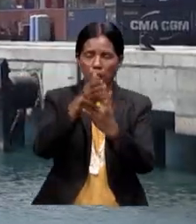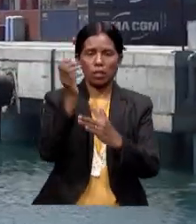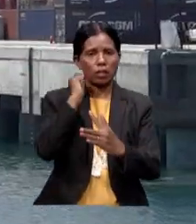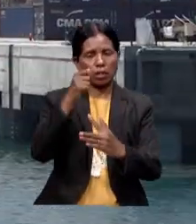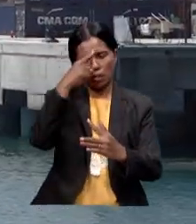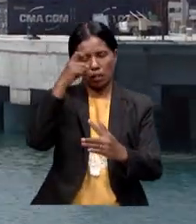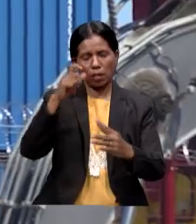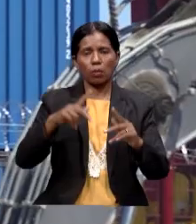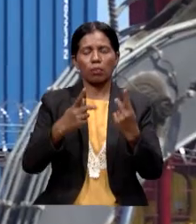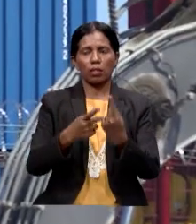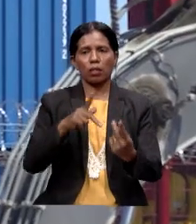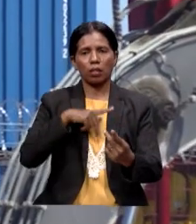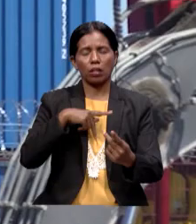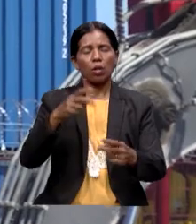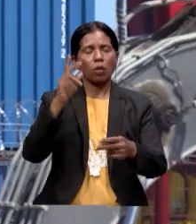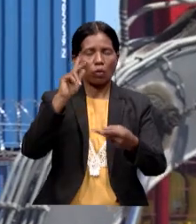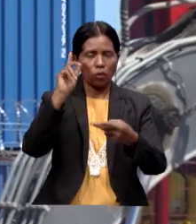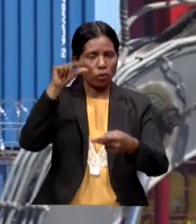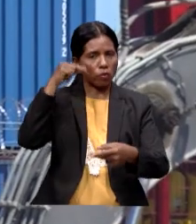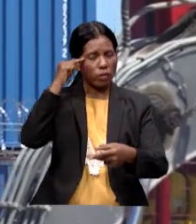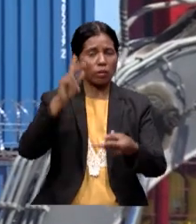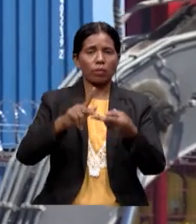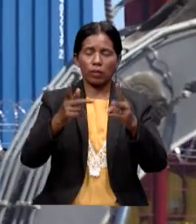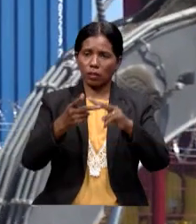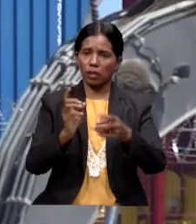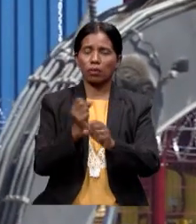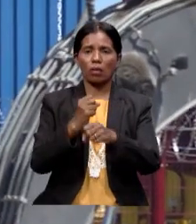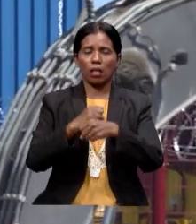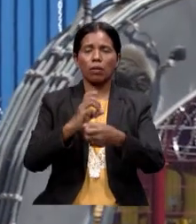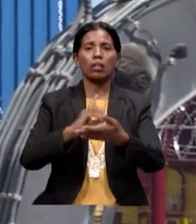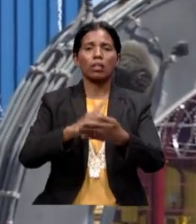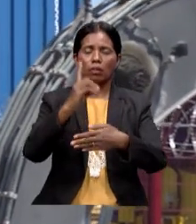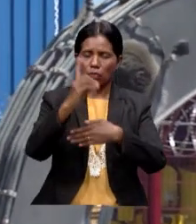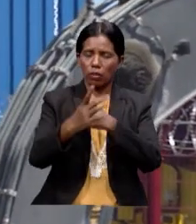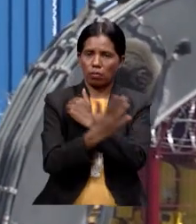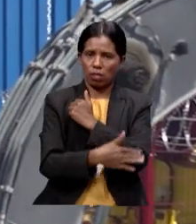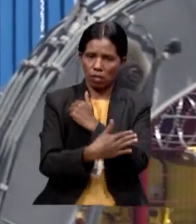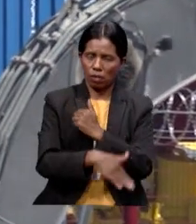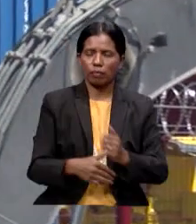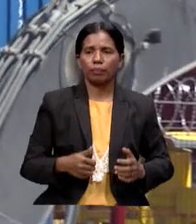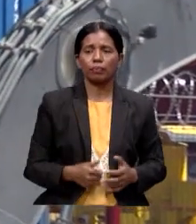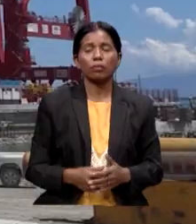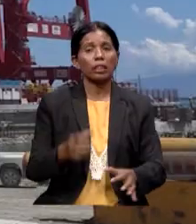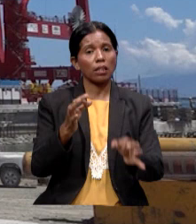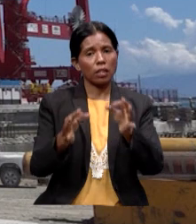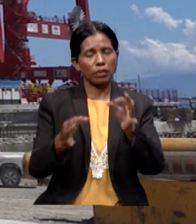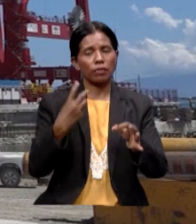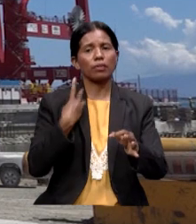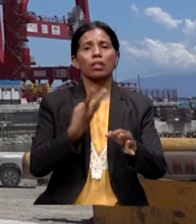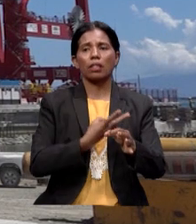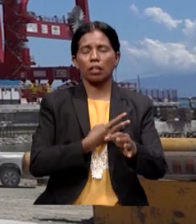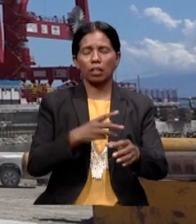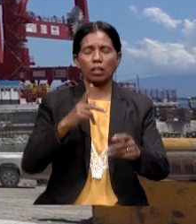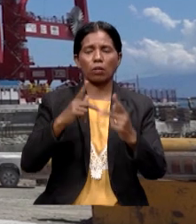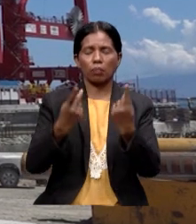setor privado ne governo ia parceiro, o dihalo desenvolvimento banação. Se ita generaliza de anita no setor